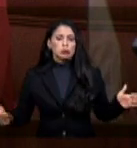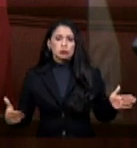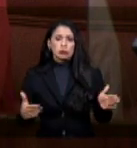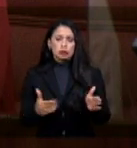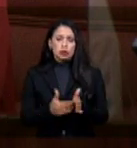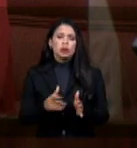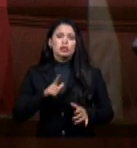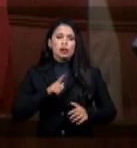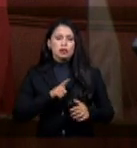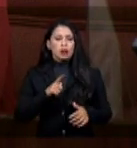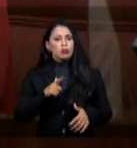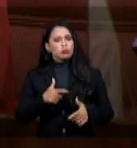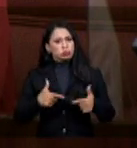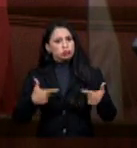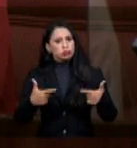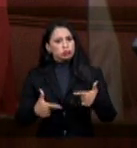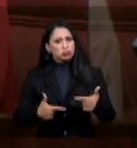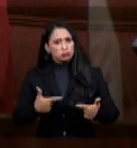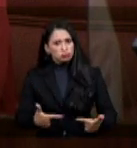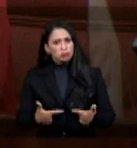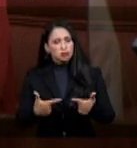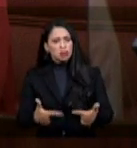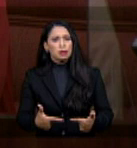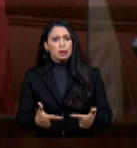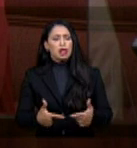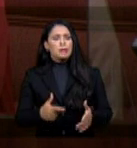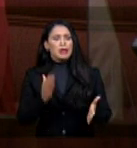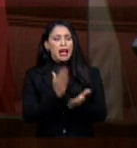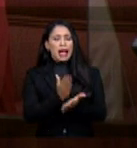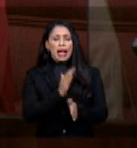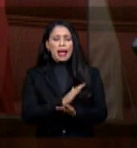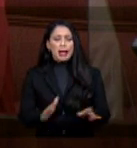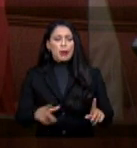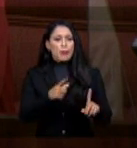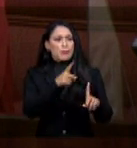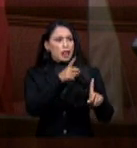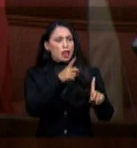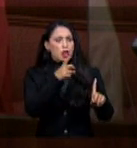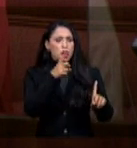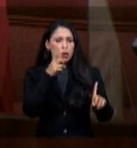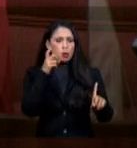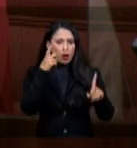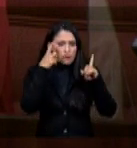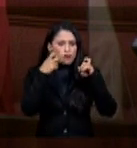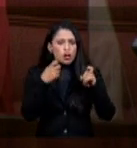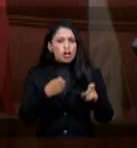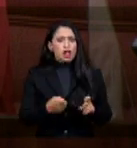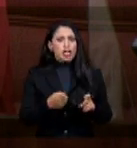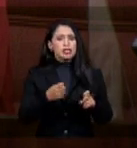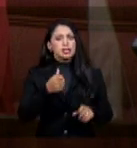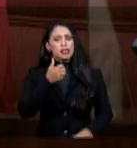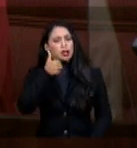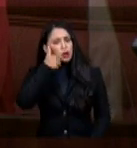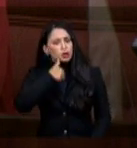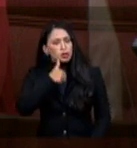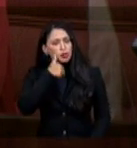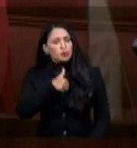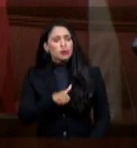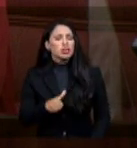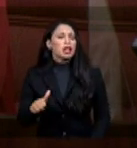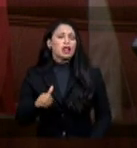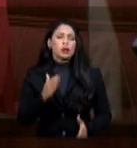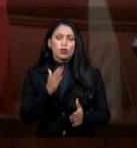no trabalho para acabar com a violência de gênero no Canadá e ao redor do mundo. Também reconhecemos os esforços